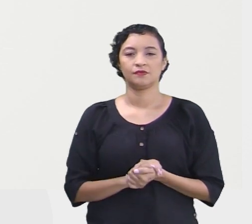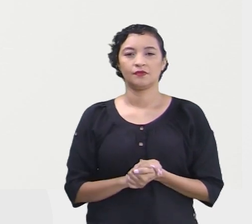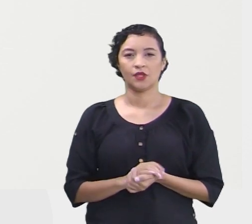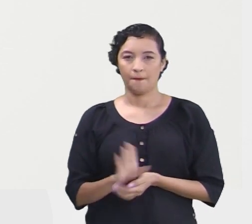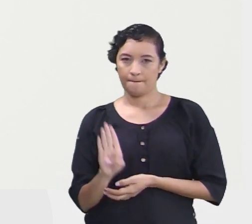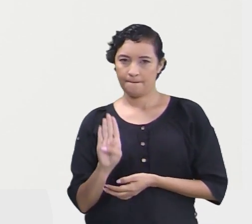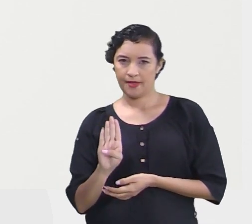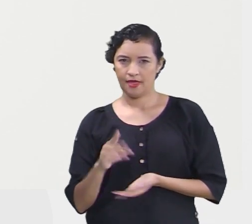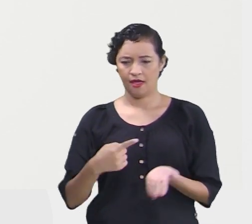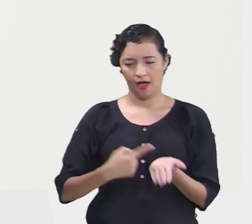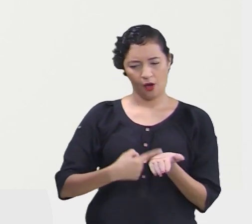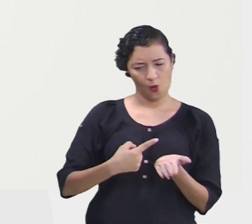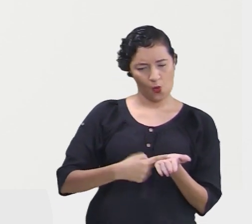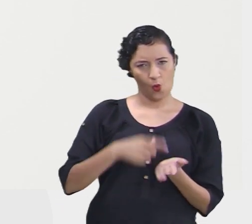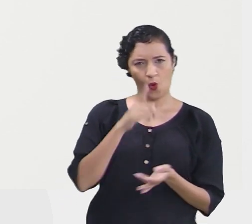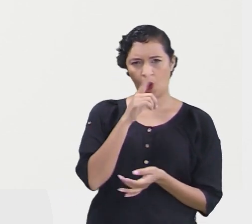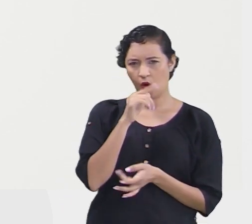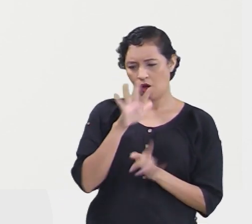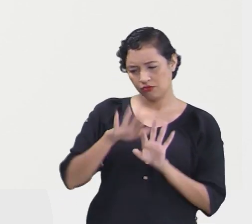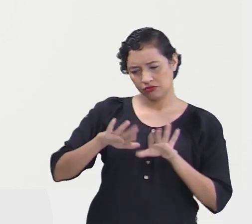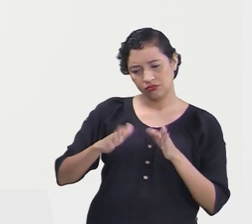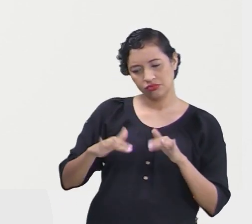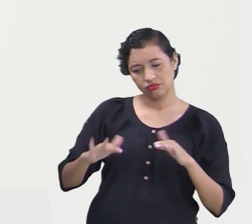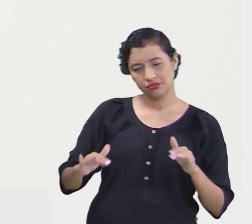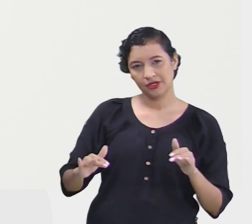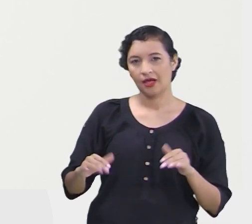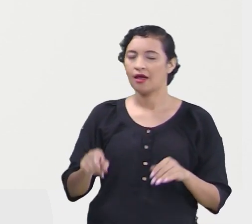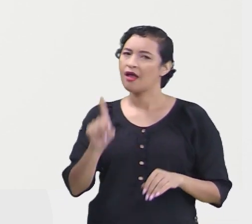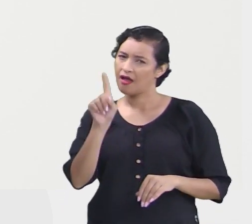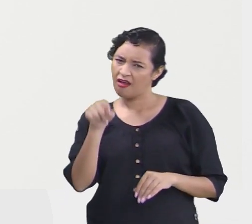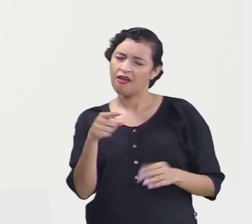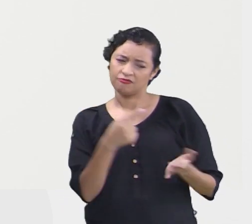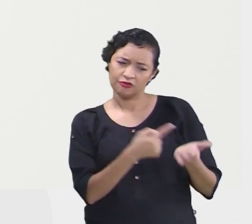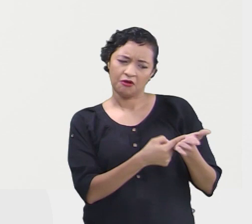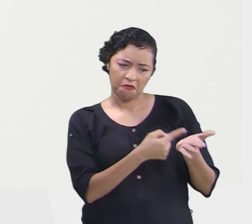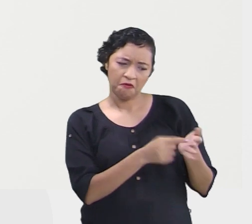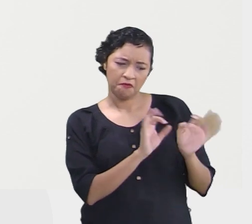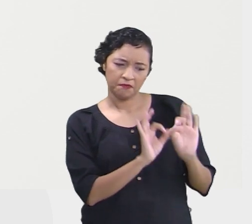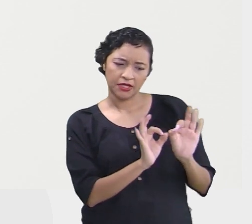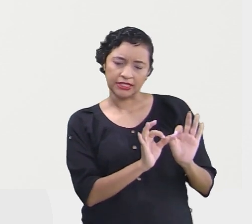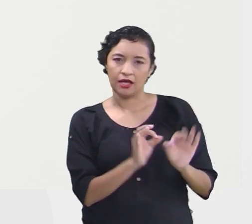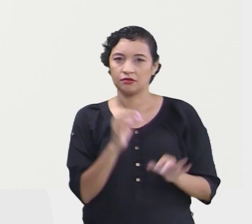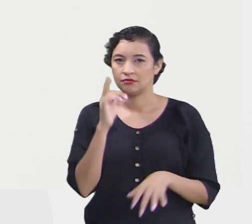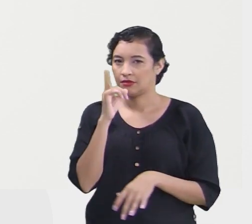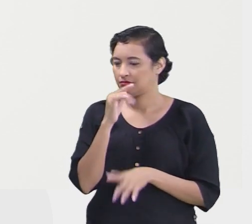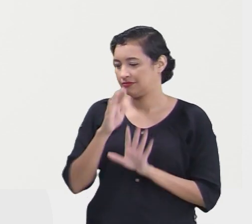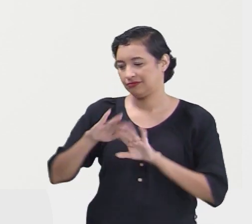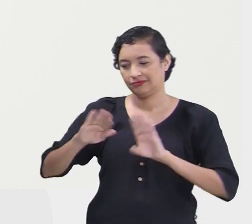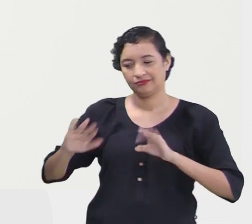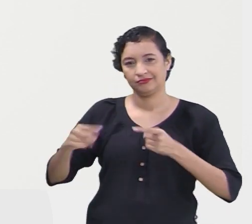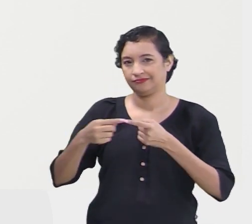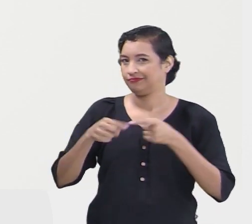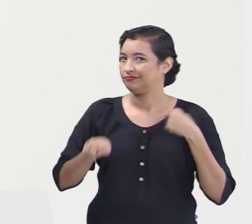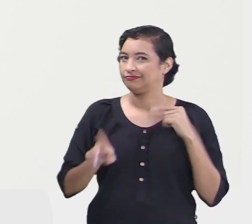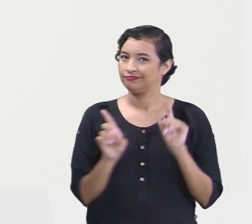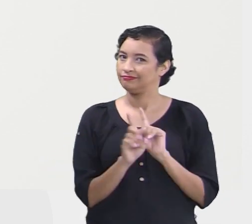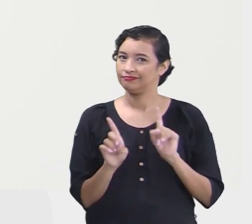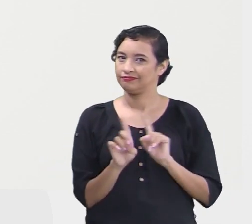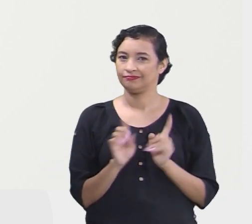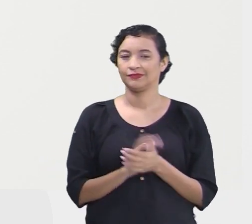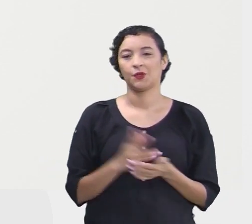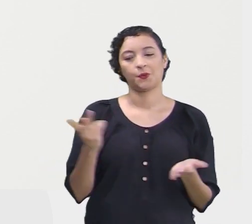Acordo marítimo, acordo, realmente foi um acordo que eles fizeram, mas o nome não é acordo marítimo não. Então,